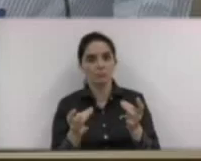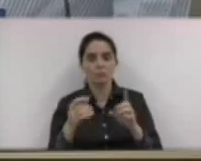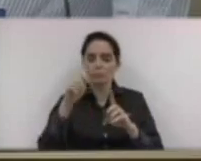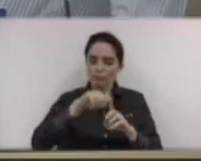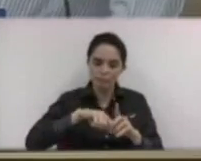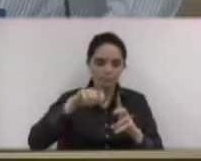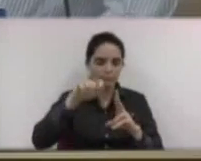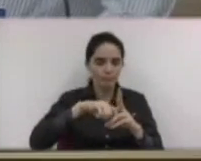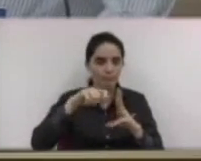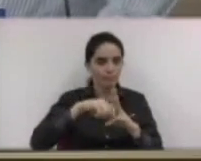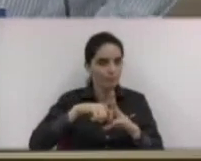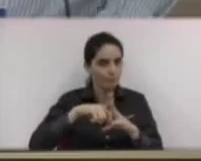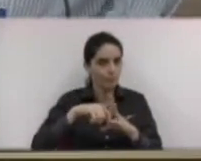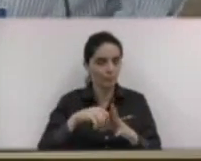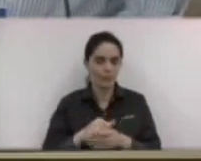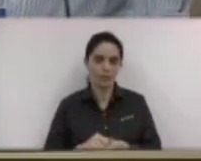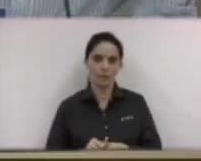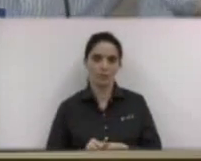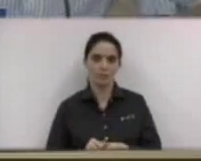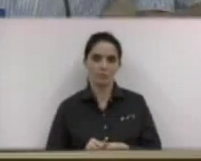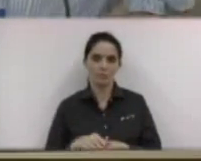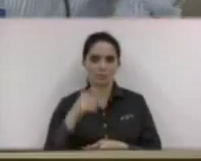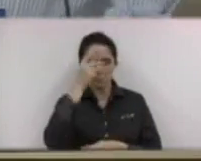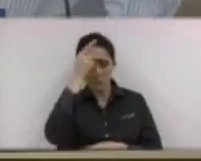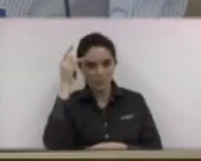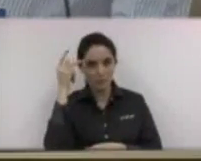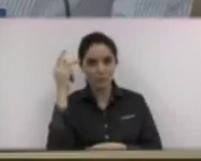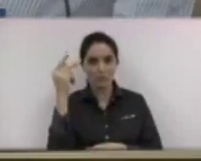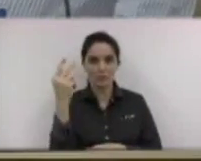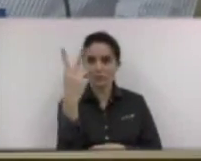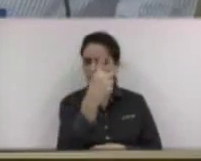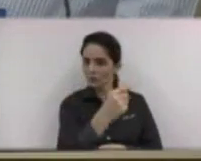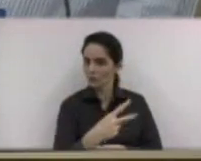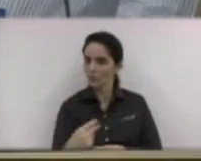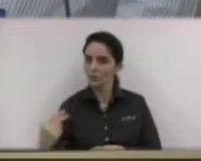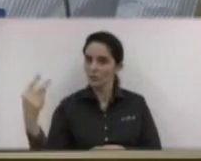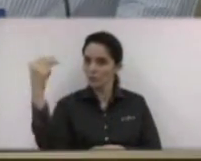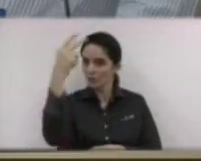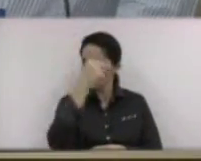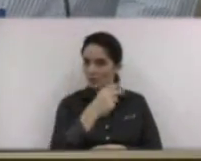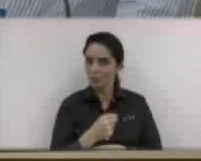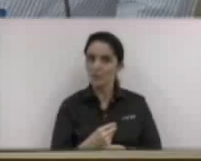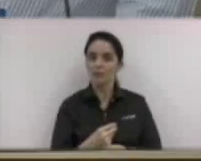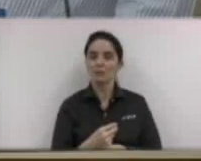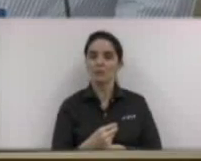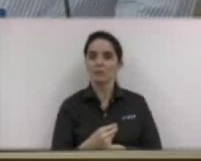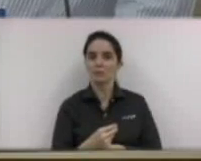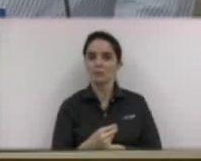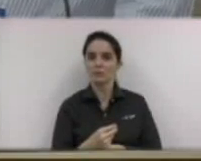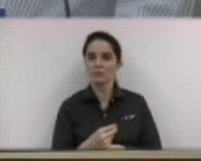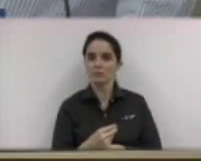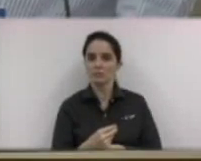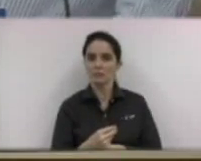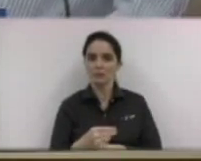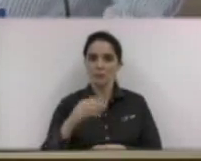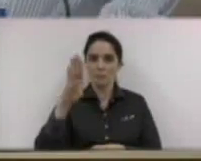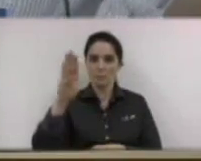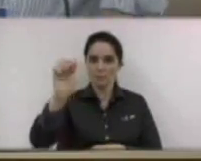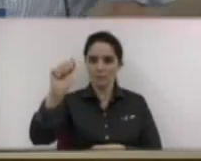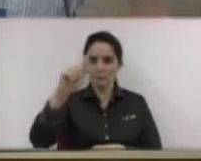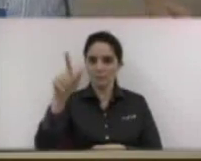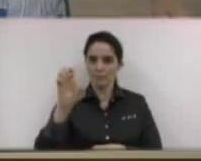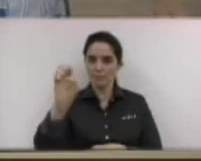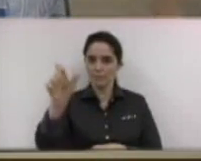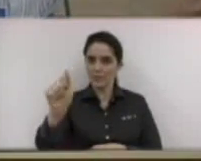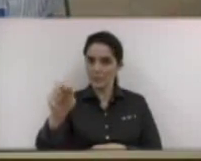mesmo. Fora algumas enganações de bazares beneficientes feitos em algumas instituições hoje, que